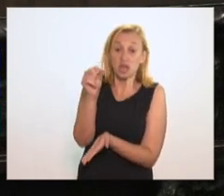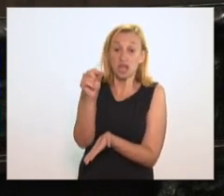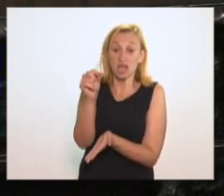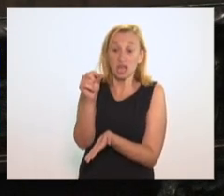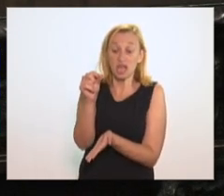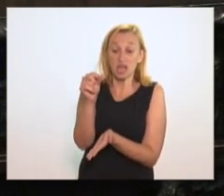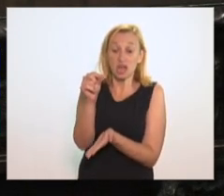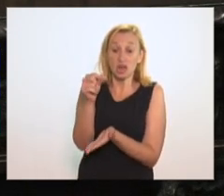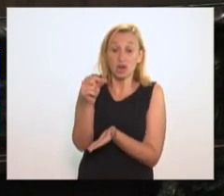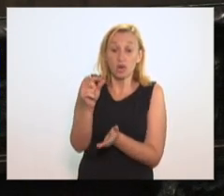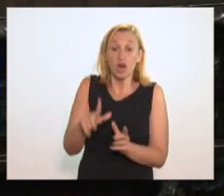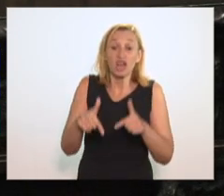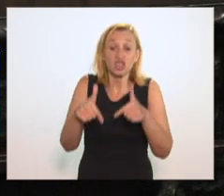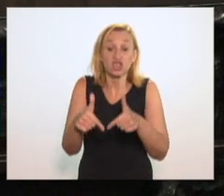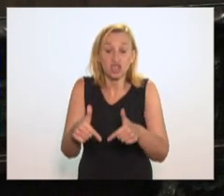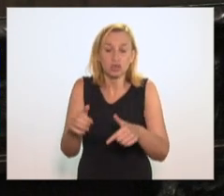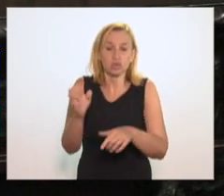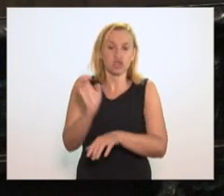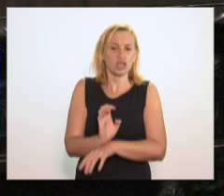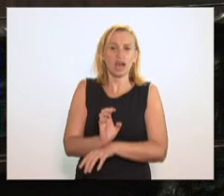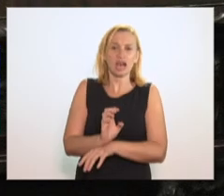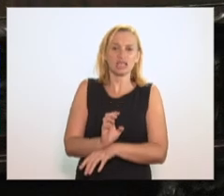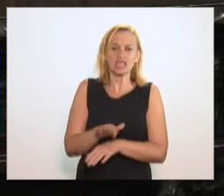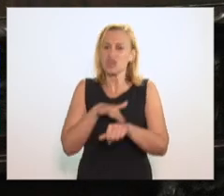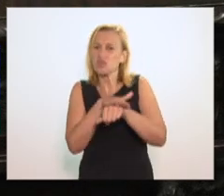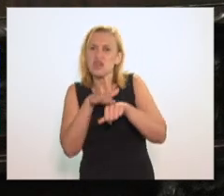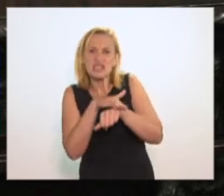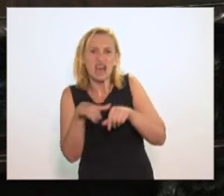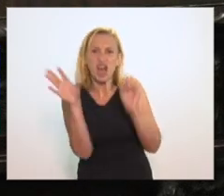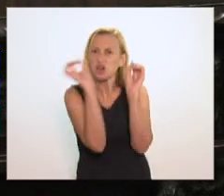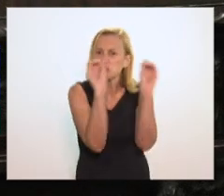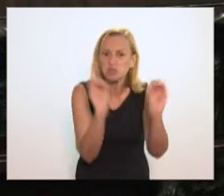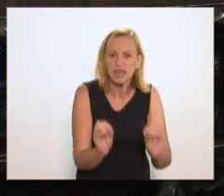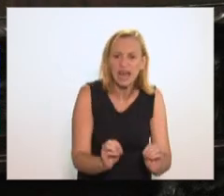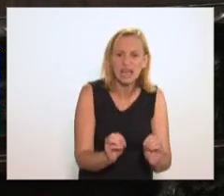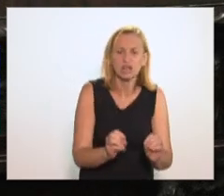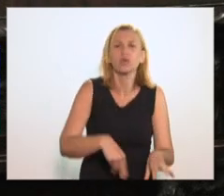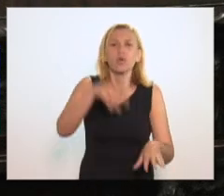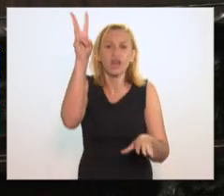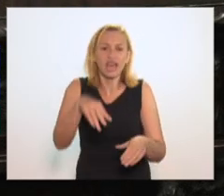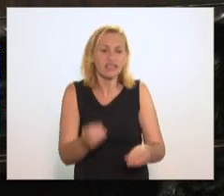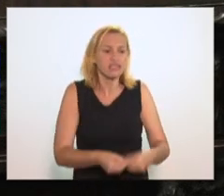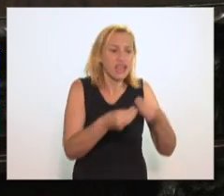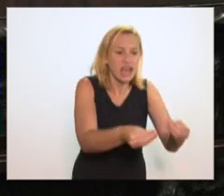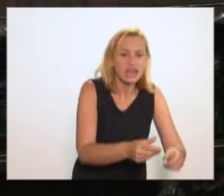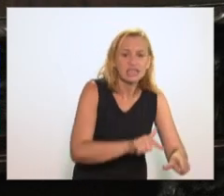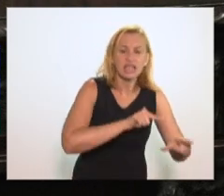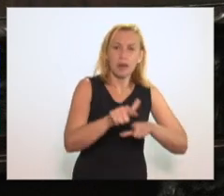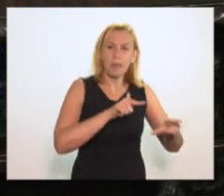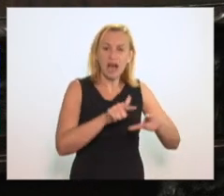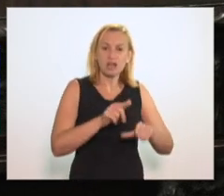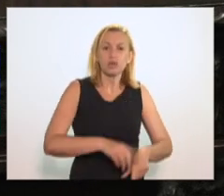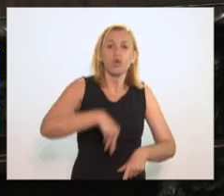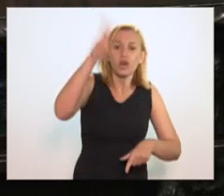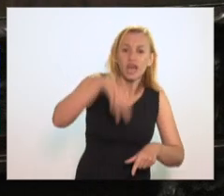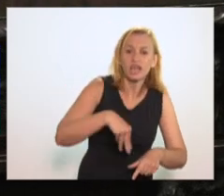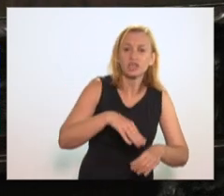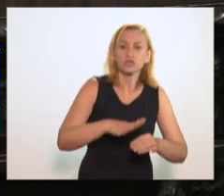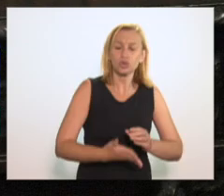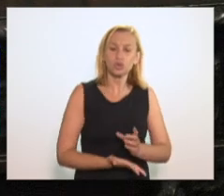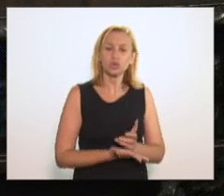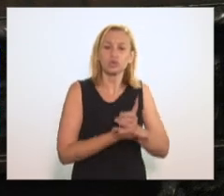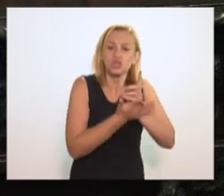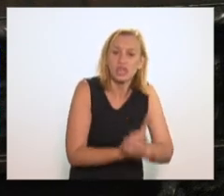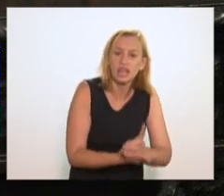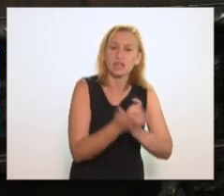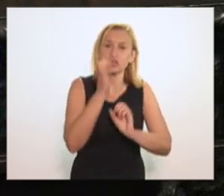sem conversar com a cadeia produtiva sem conversar com quem dá emprego com quem sustenta a população do estado mas com